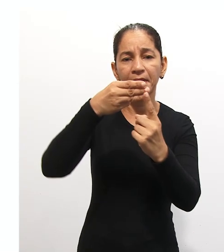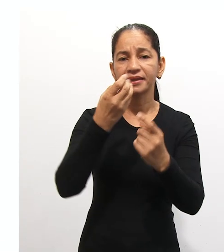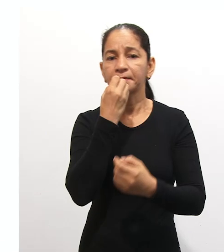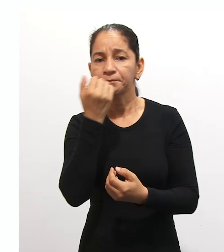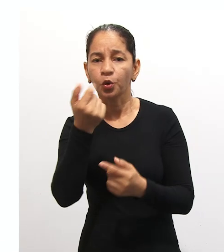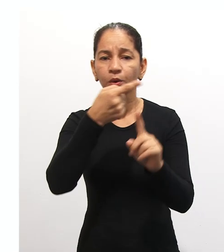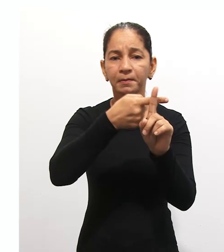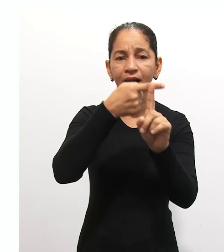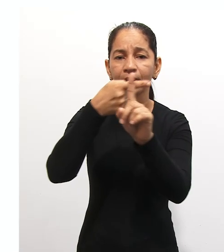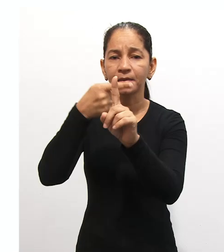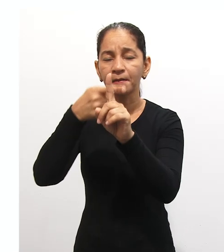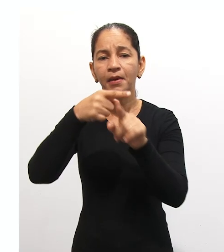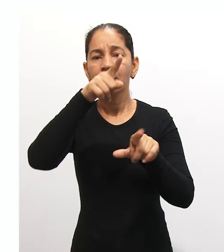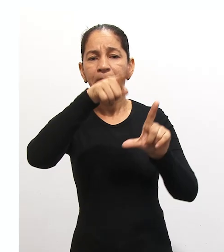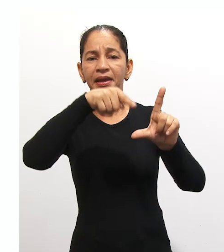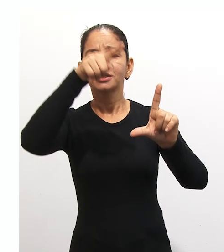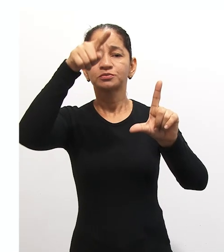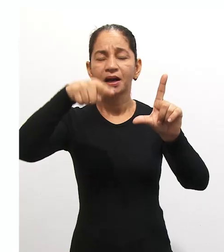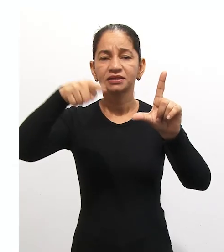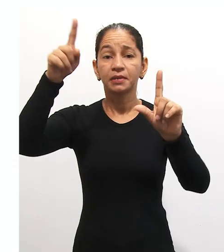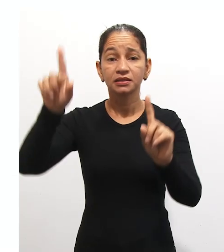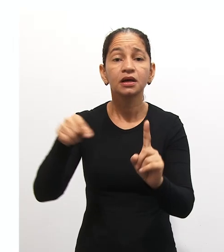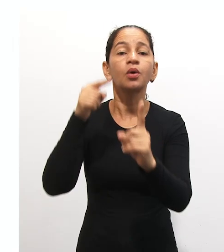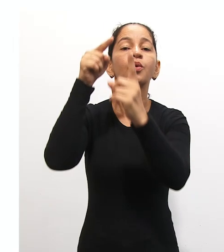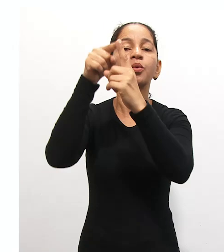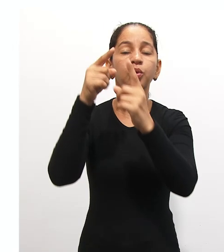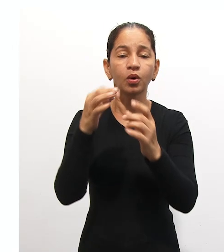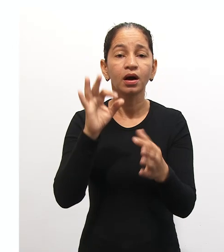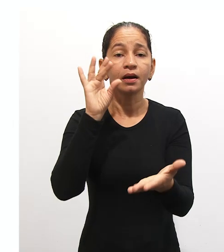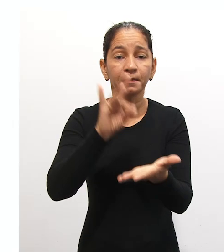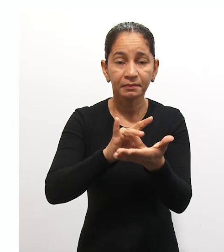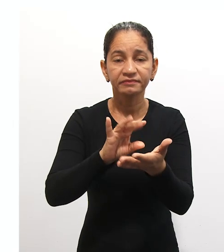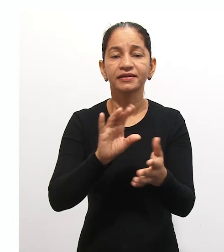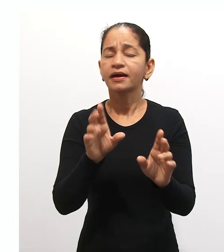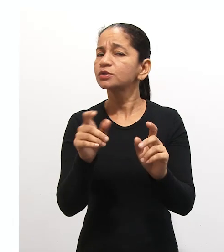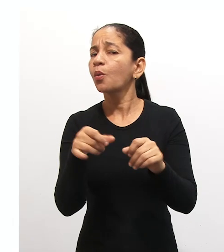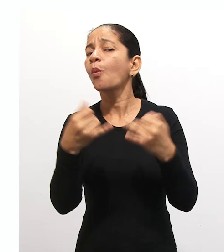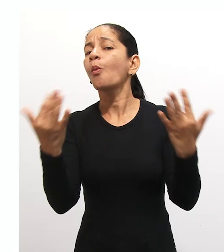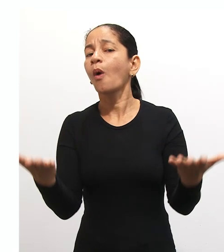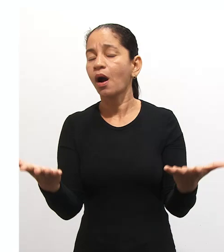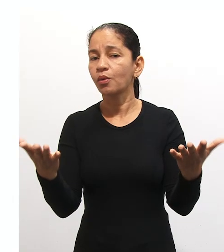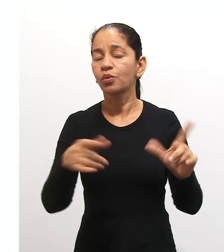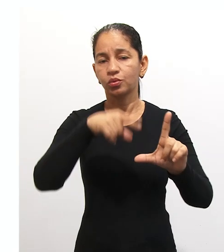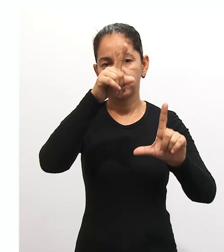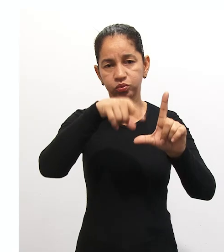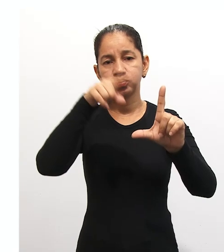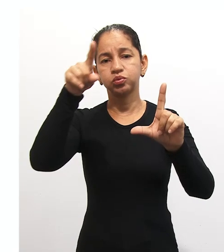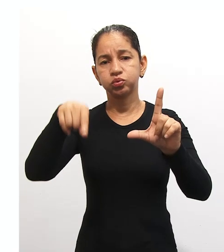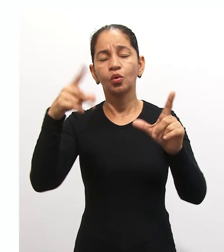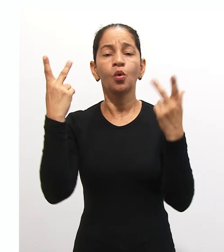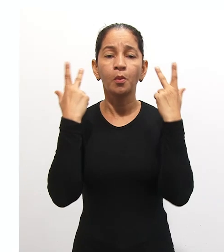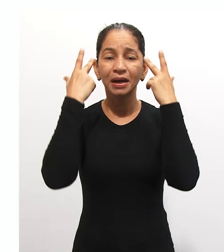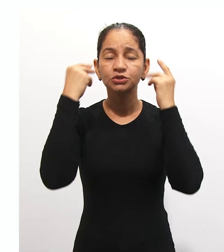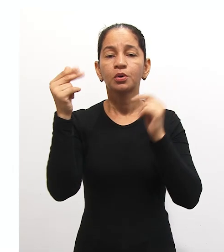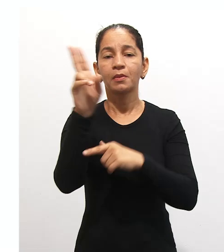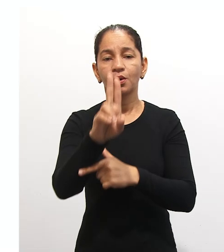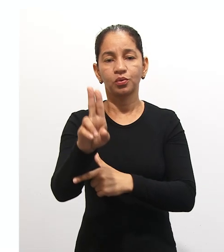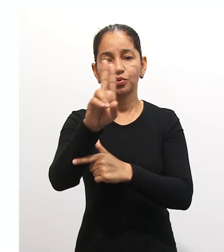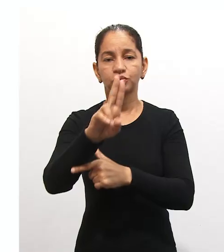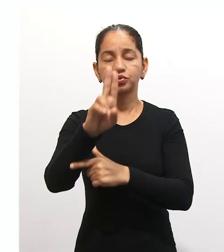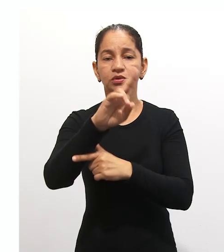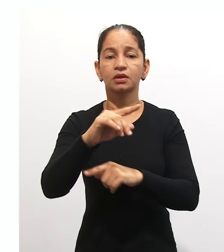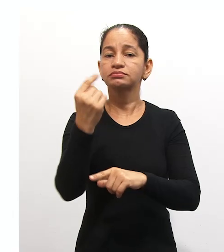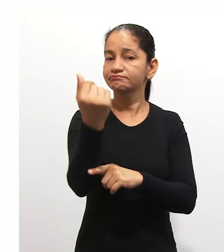os resultados estão sendo alcançados, utilizamos indicadores de desempenho. E os mais comuns são a